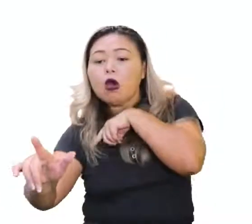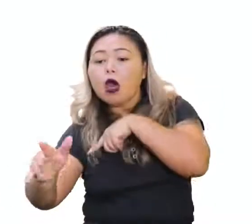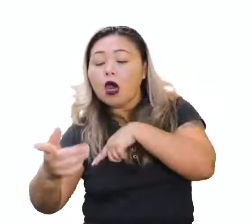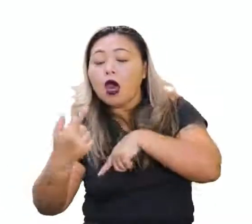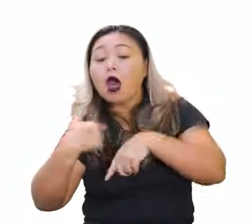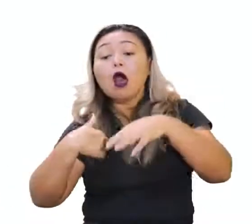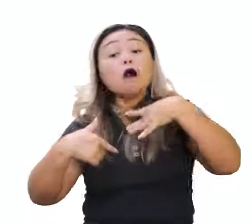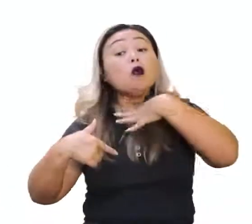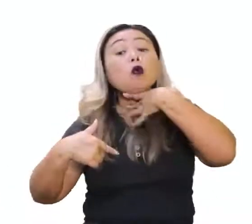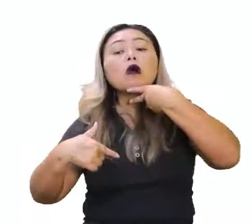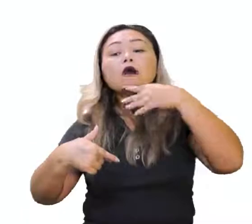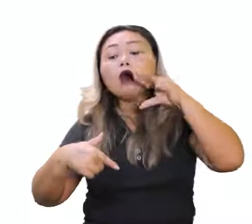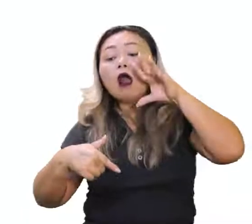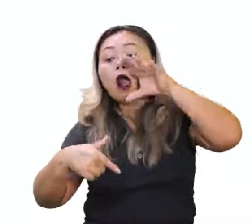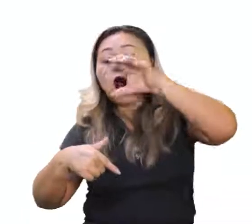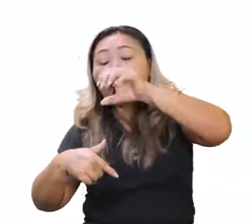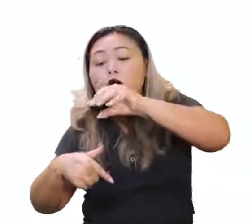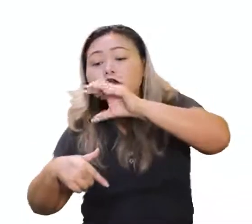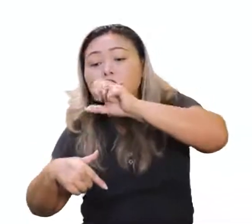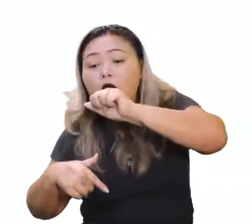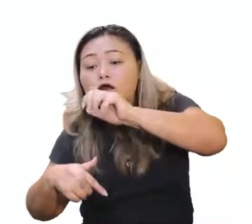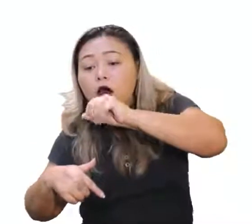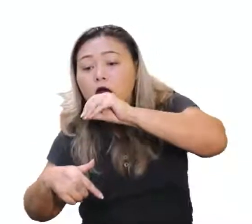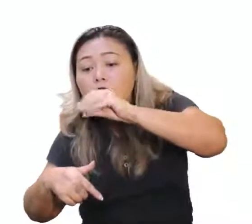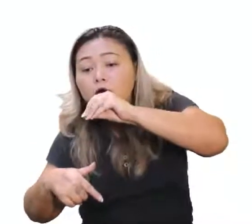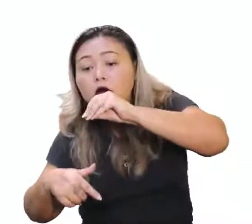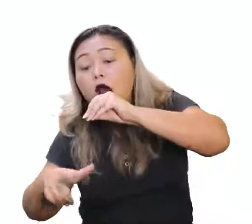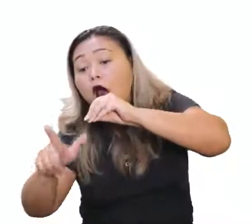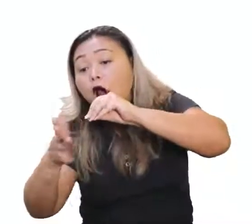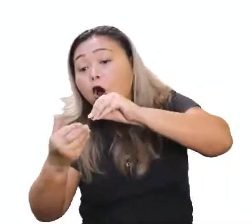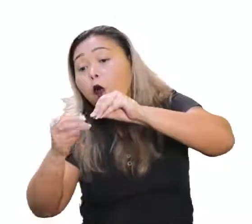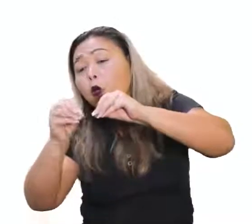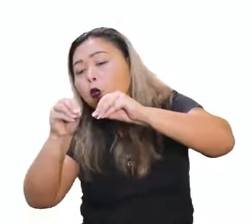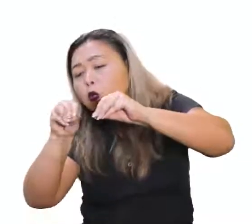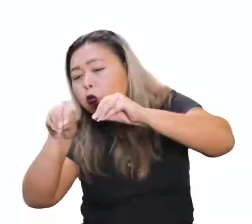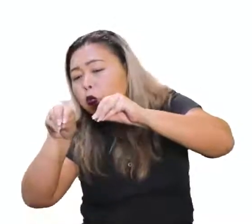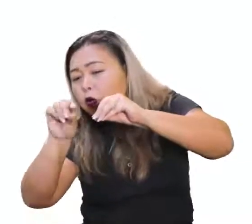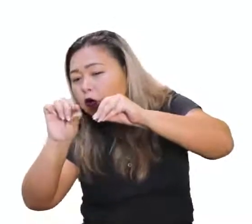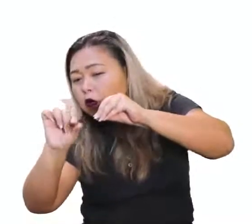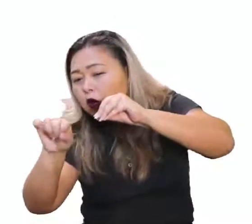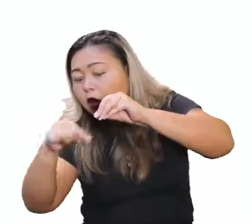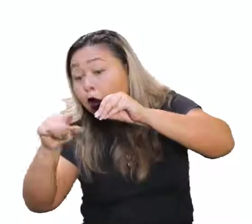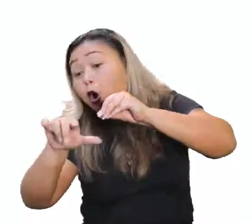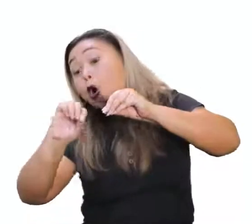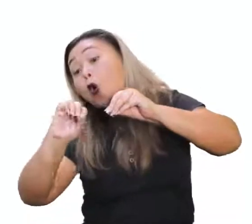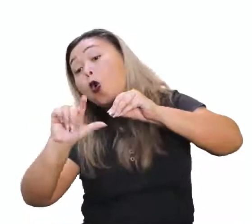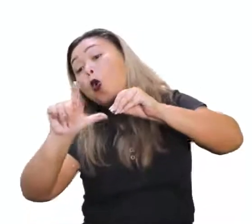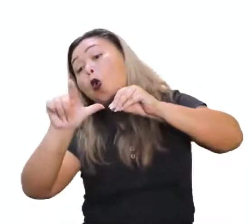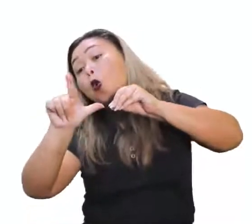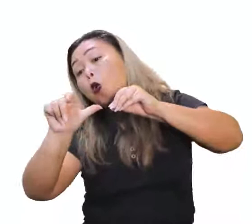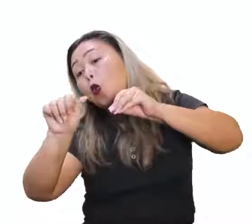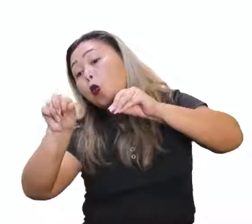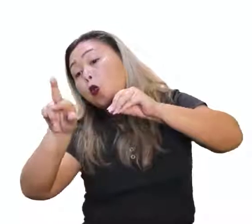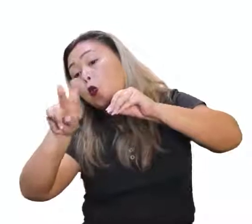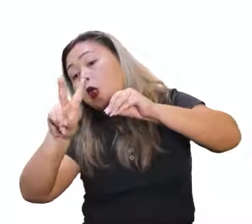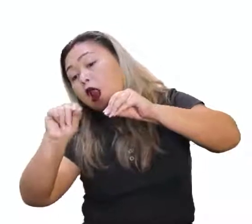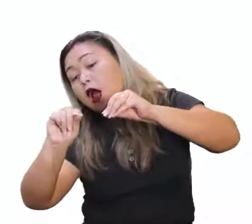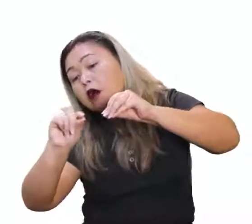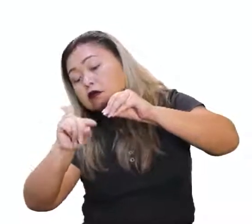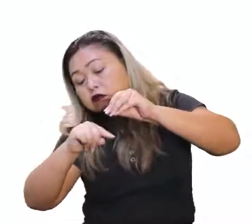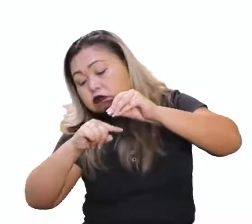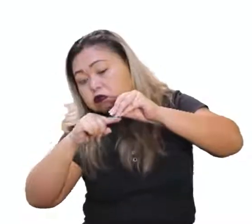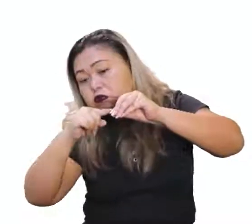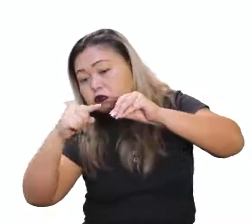volta a comer ou os ovos ou a própria larva, que tem um ciclo de vida aí, para a